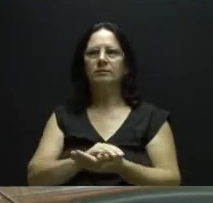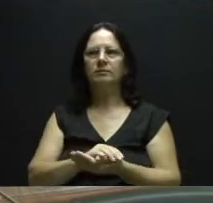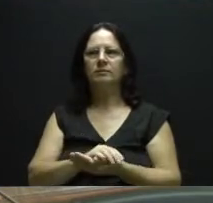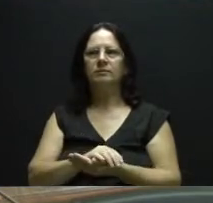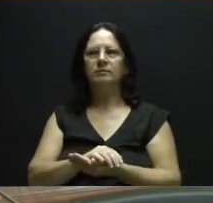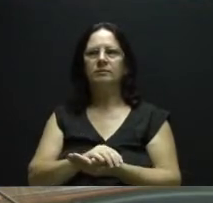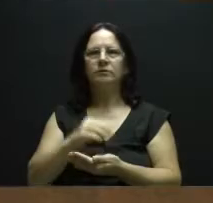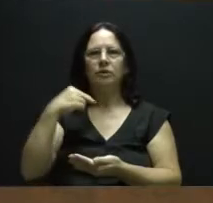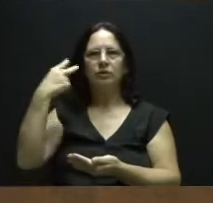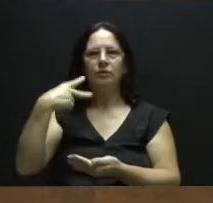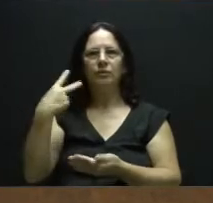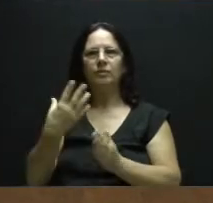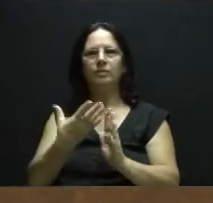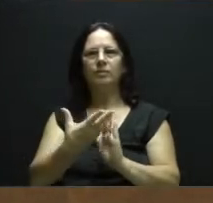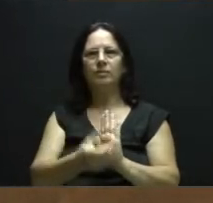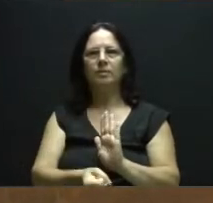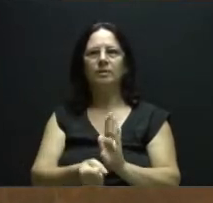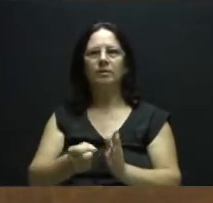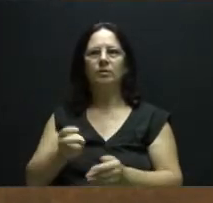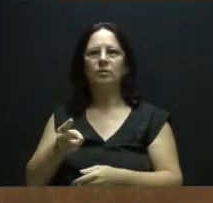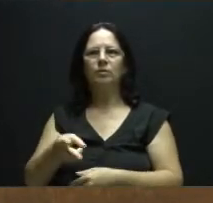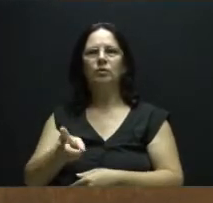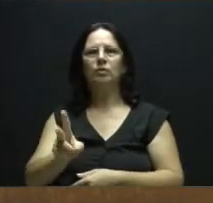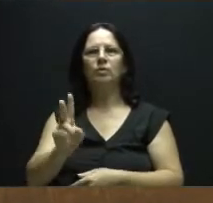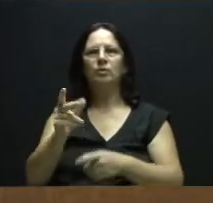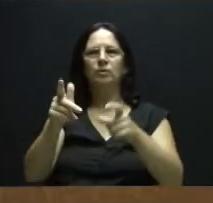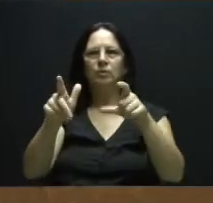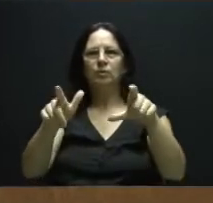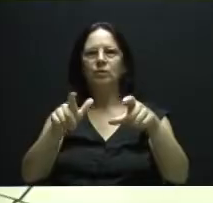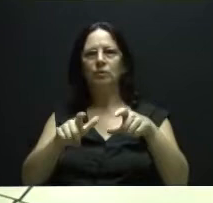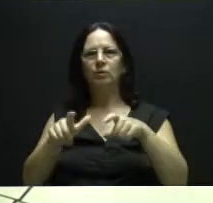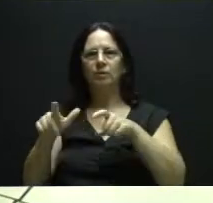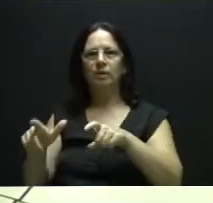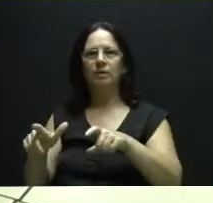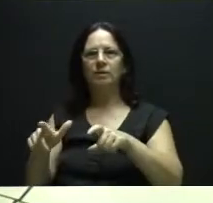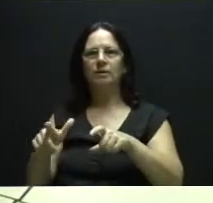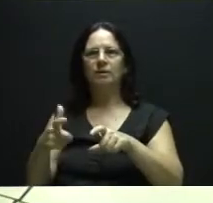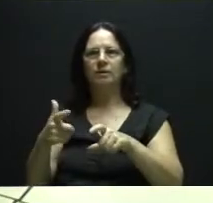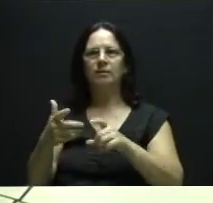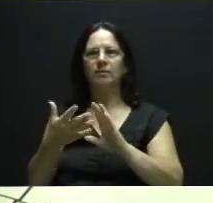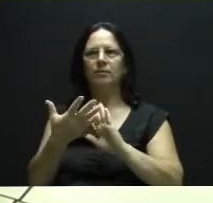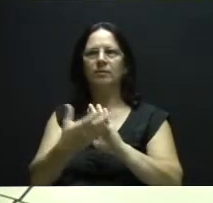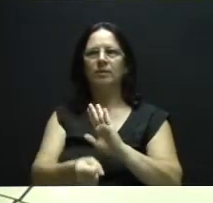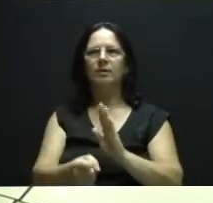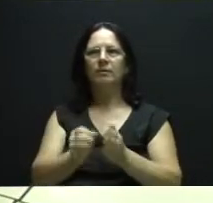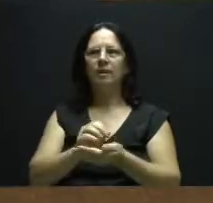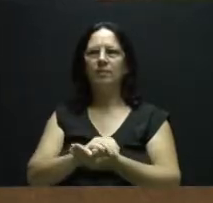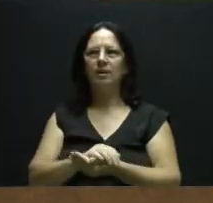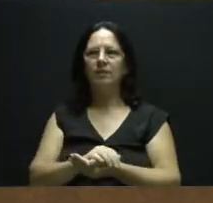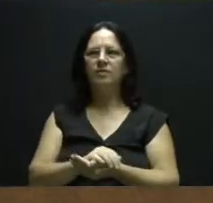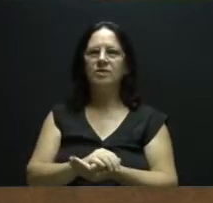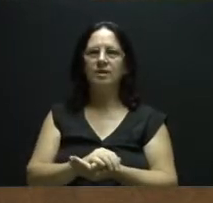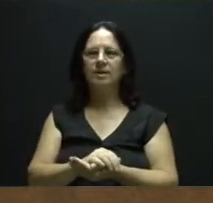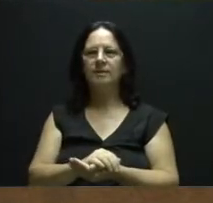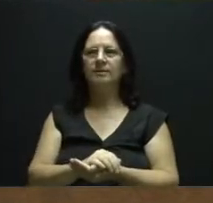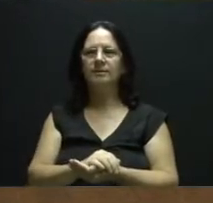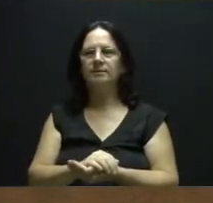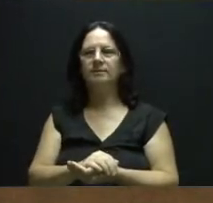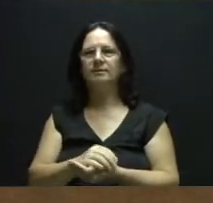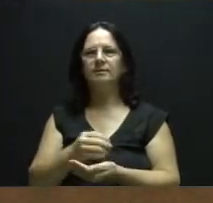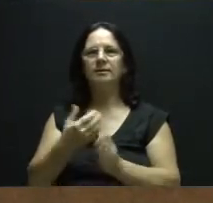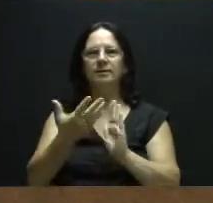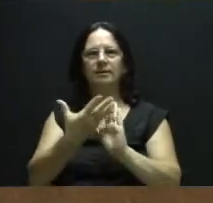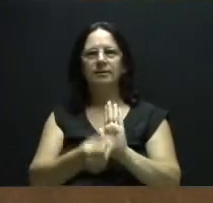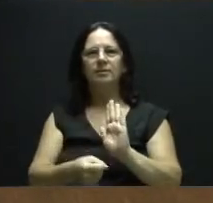os vereadores que forem pela aprovação permaneçam como se encontram aprovado está portanto